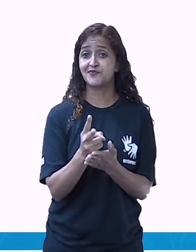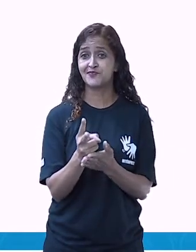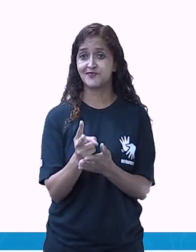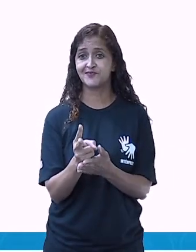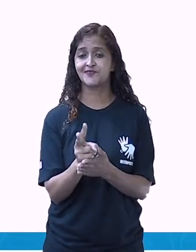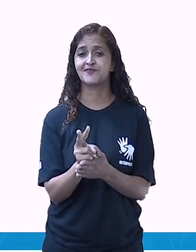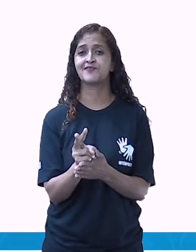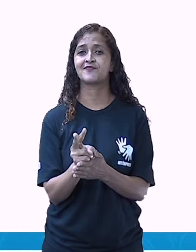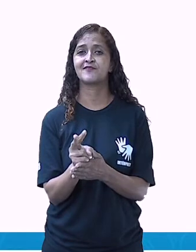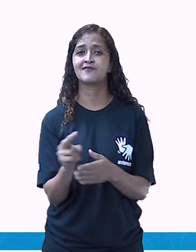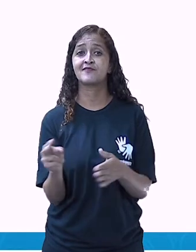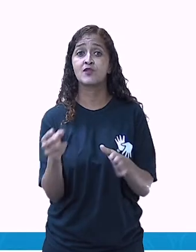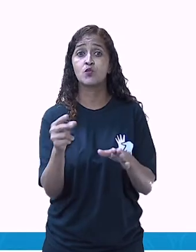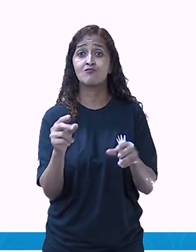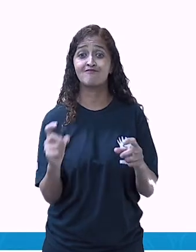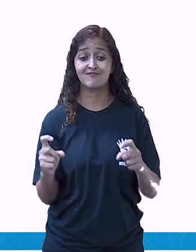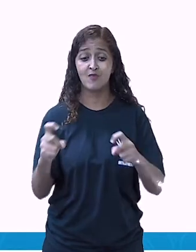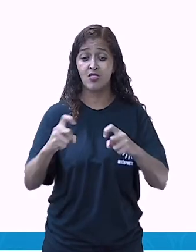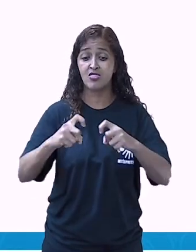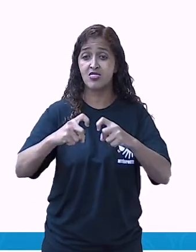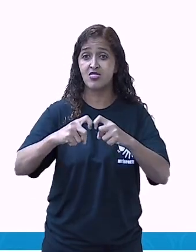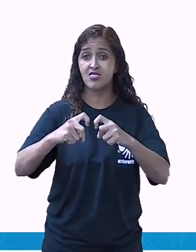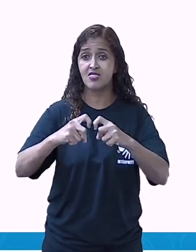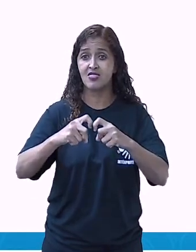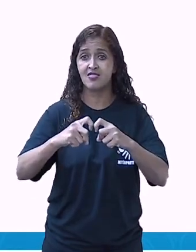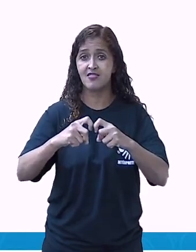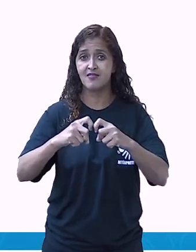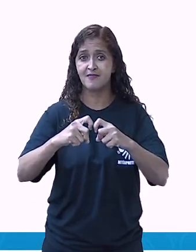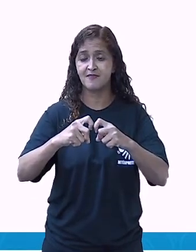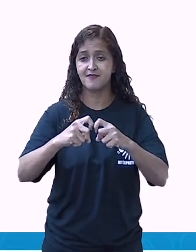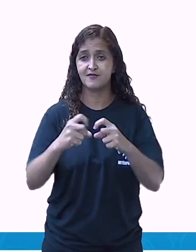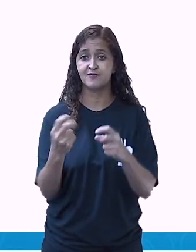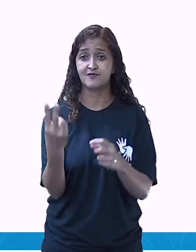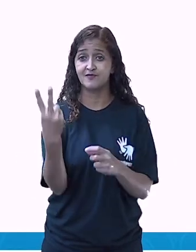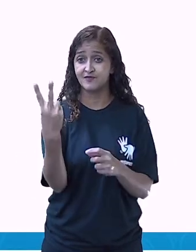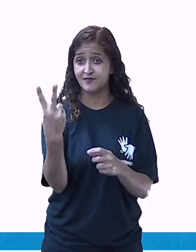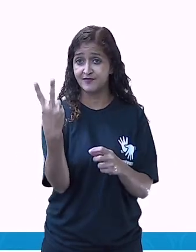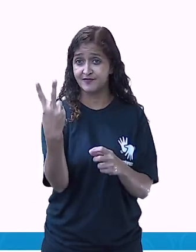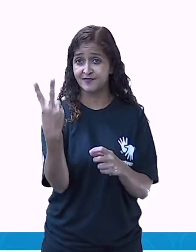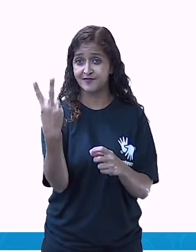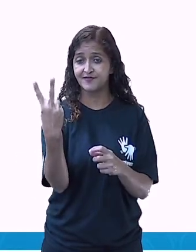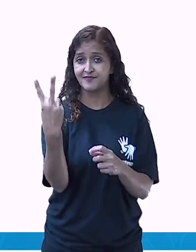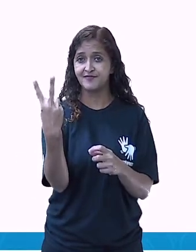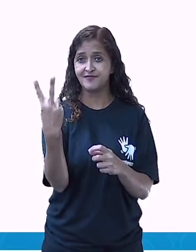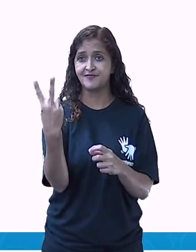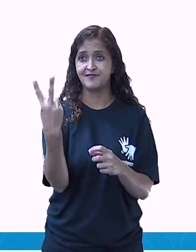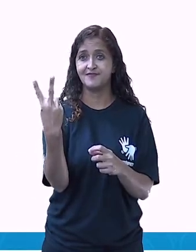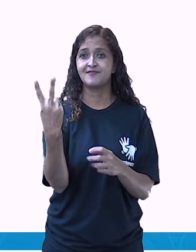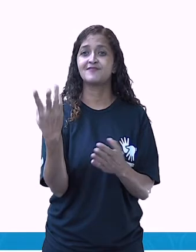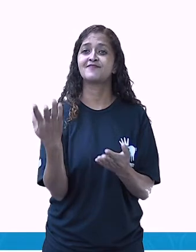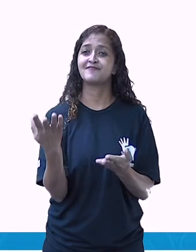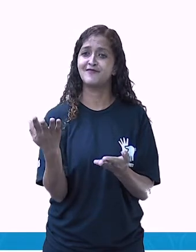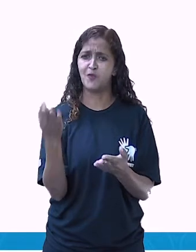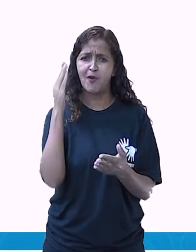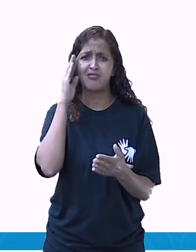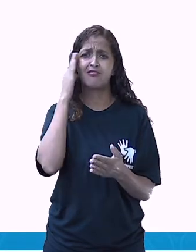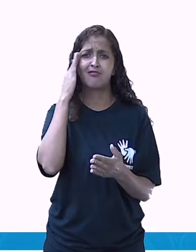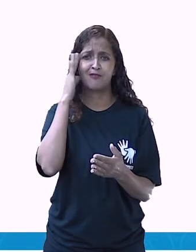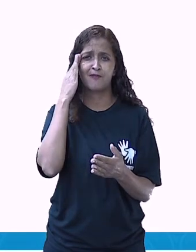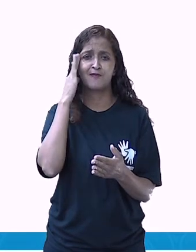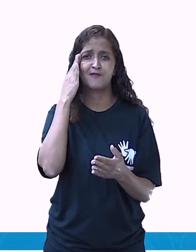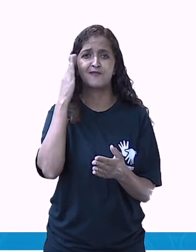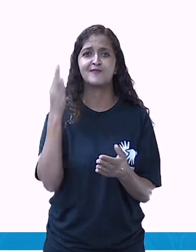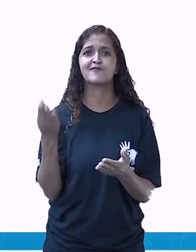2 pés de meias, é um par de meia, porque são 2, tá bom?